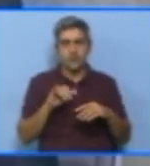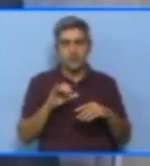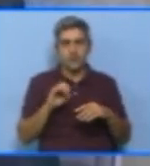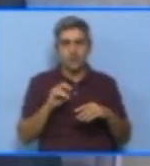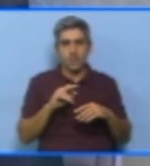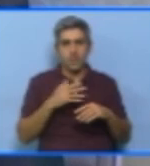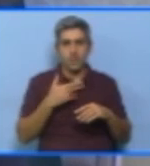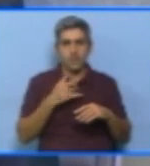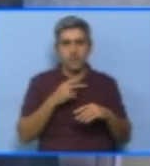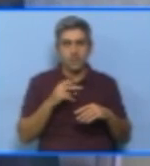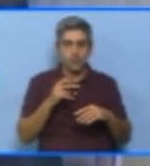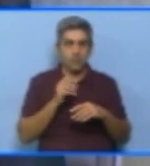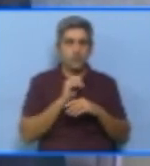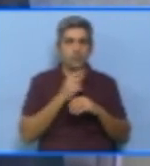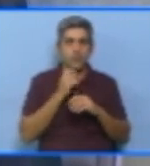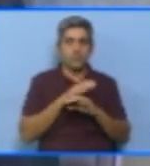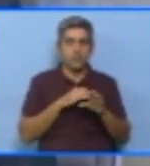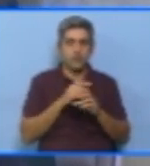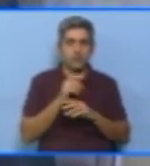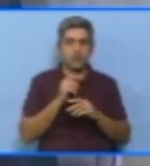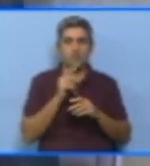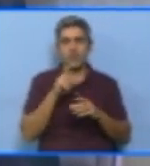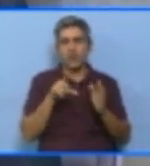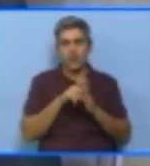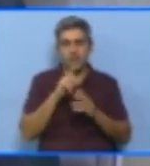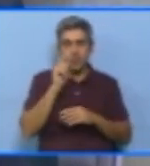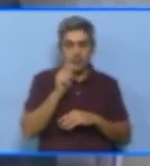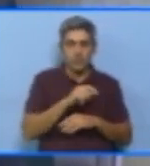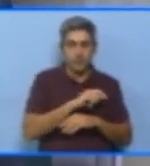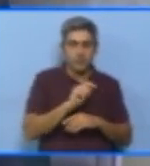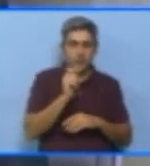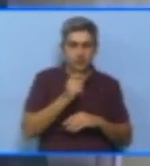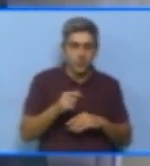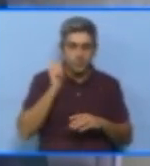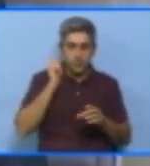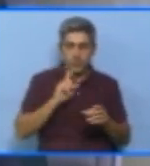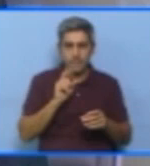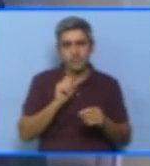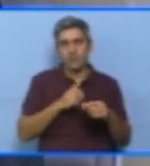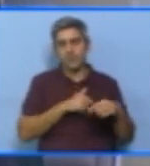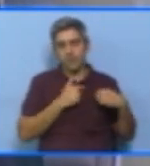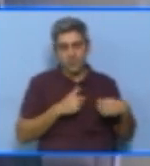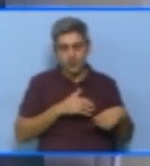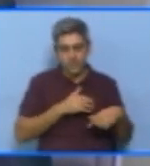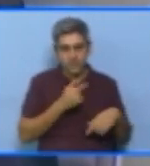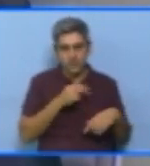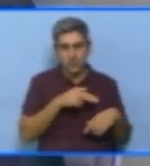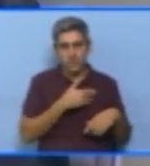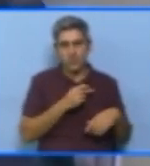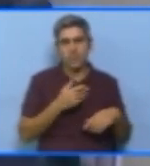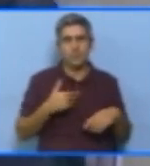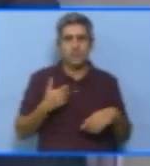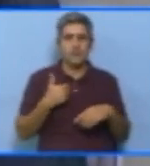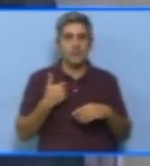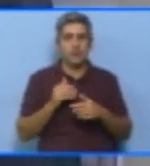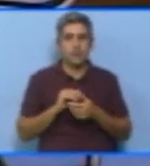lei, à espada, a martelo. Isto faz-se com o coração, com a ternura do coração. E com esta